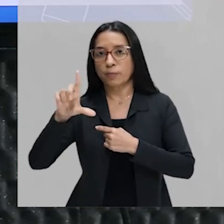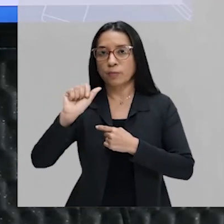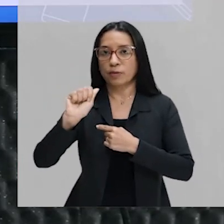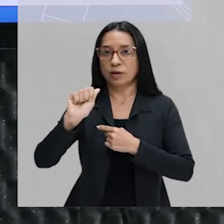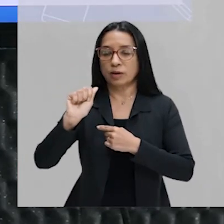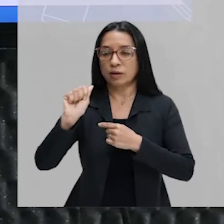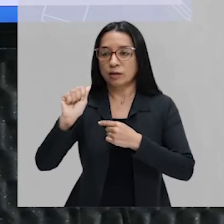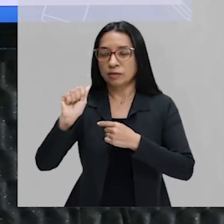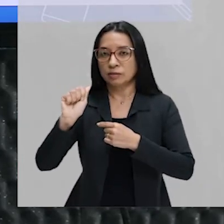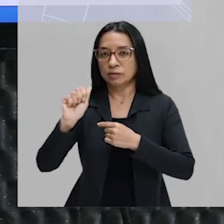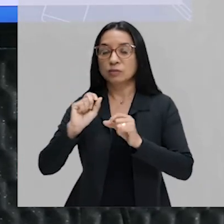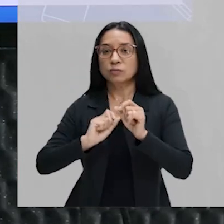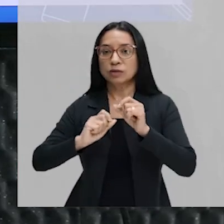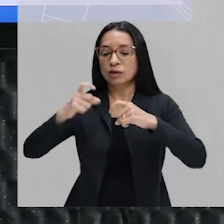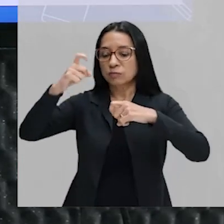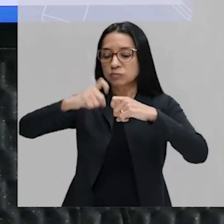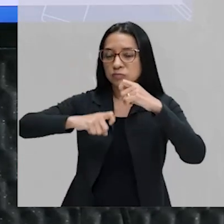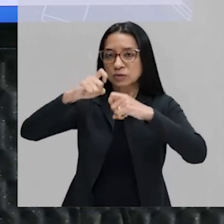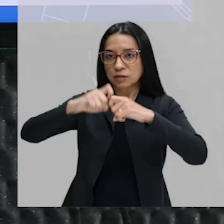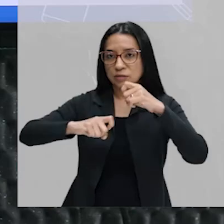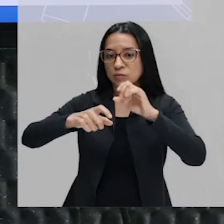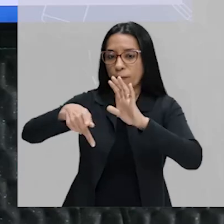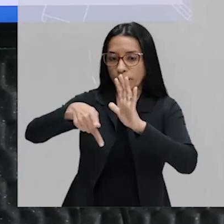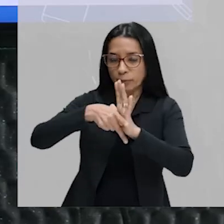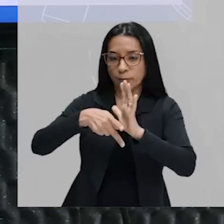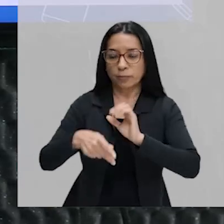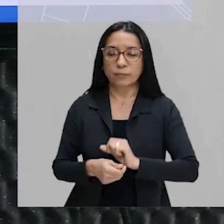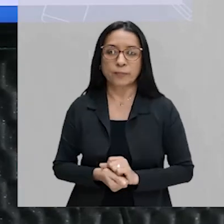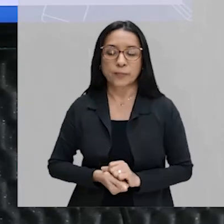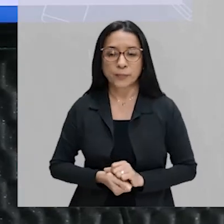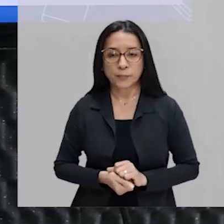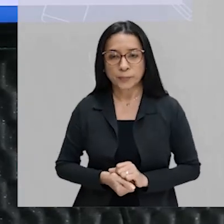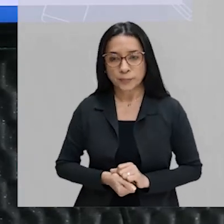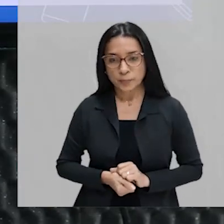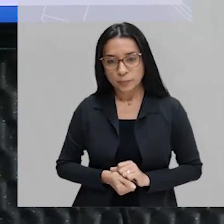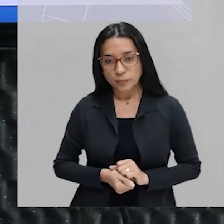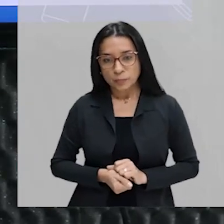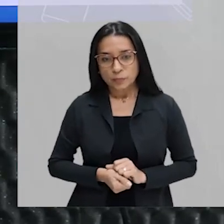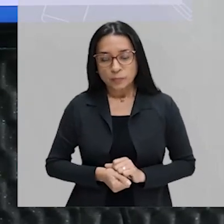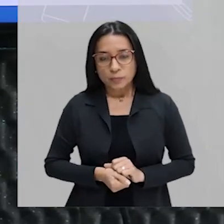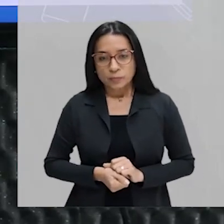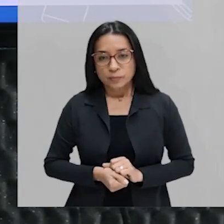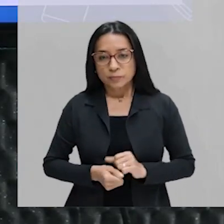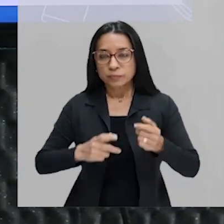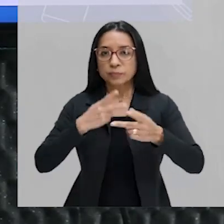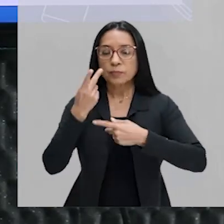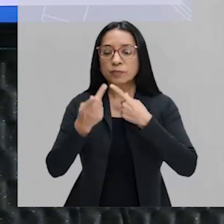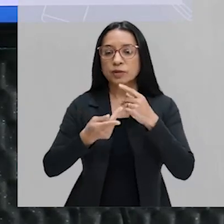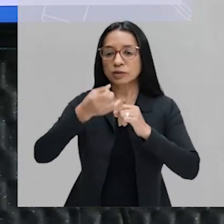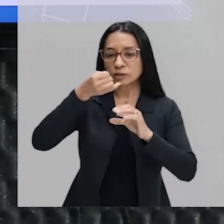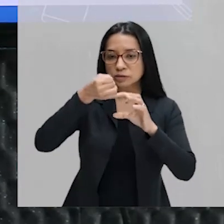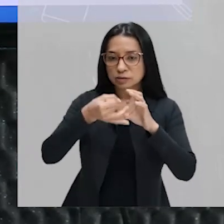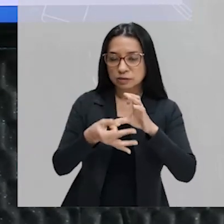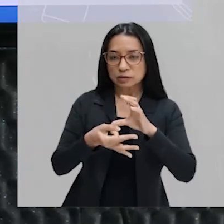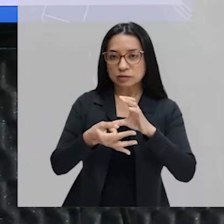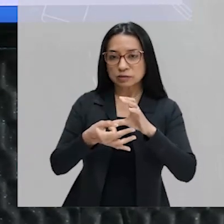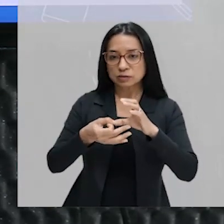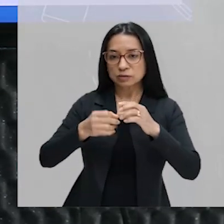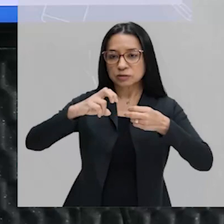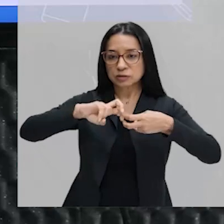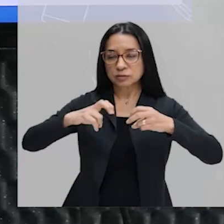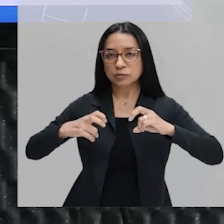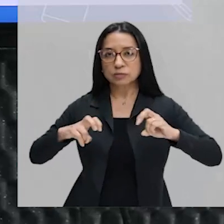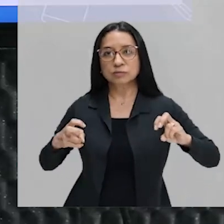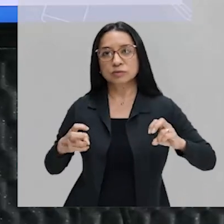a relação sexual em si, beleza? Então, falamos ali das características reprodutivas, a gente